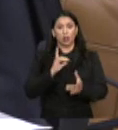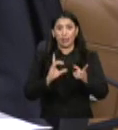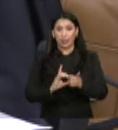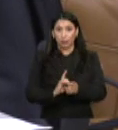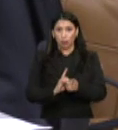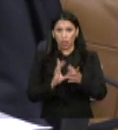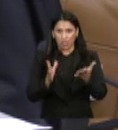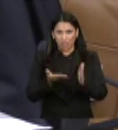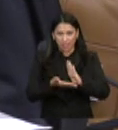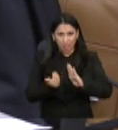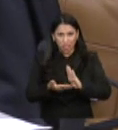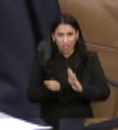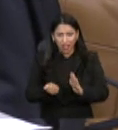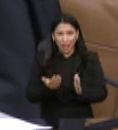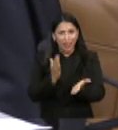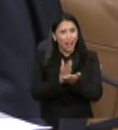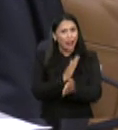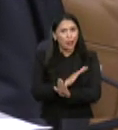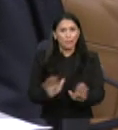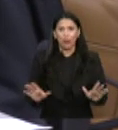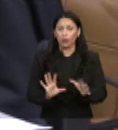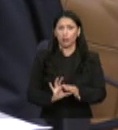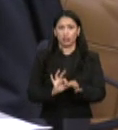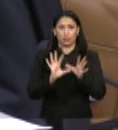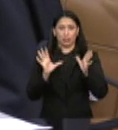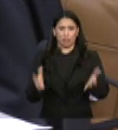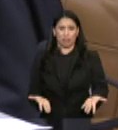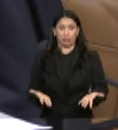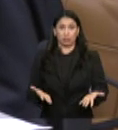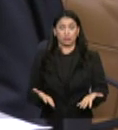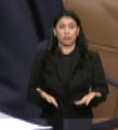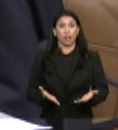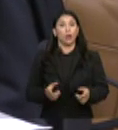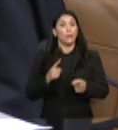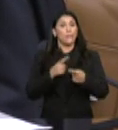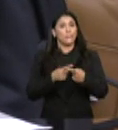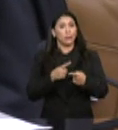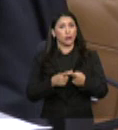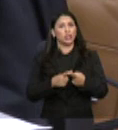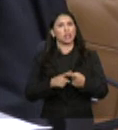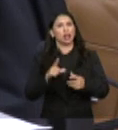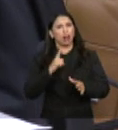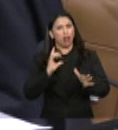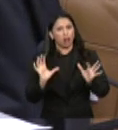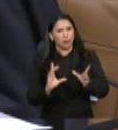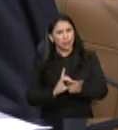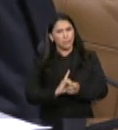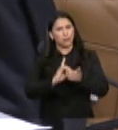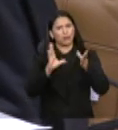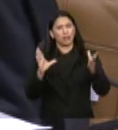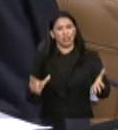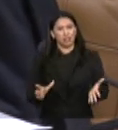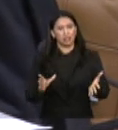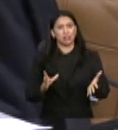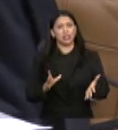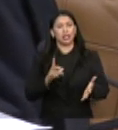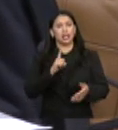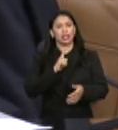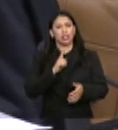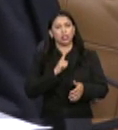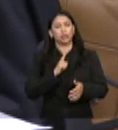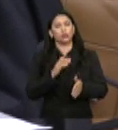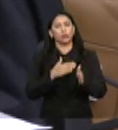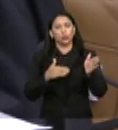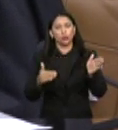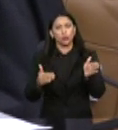aniquilar a liberdade somente dentro da Democracia as próprias mazelas do regime democrático